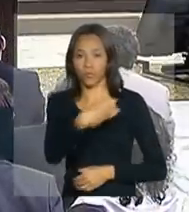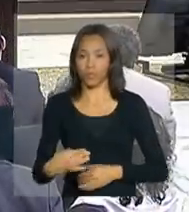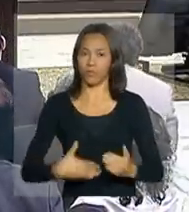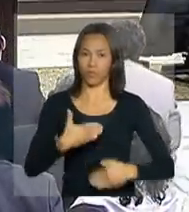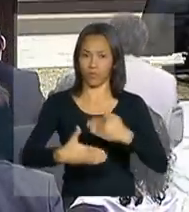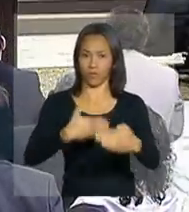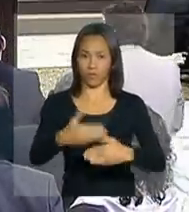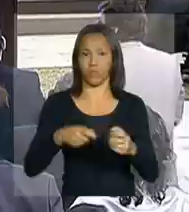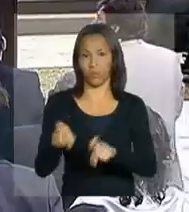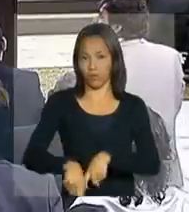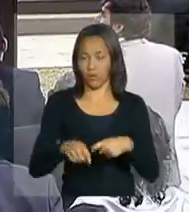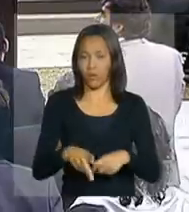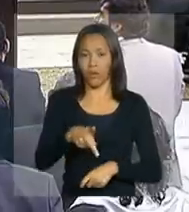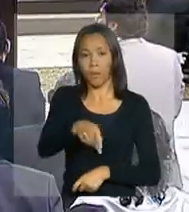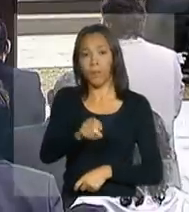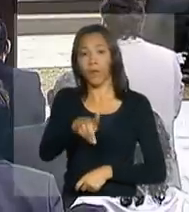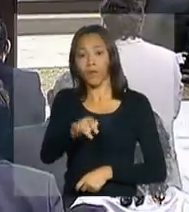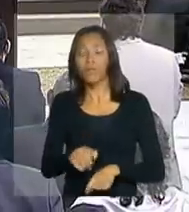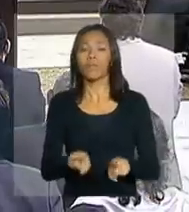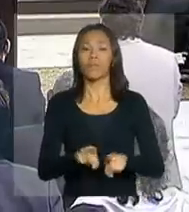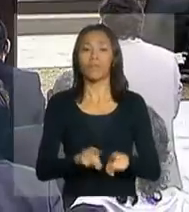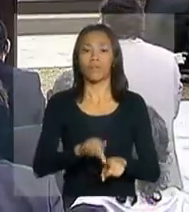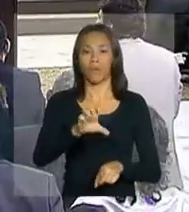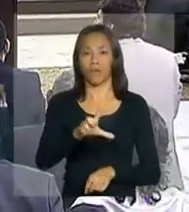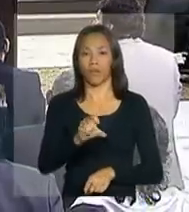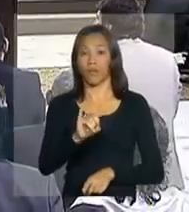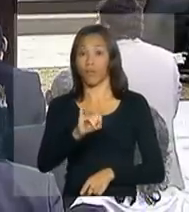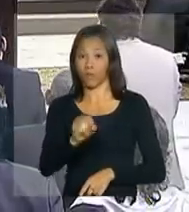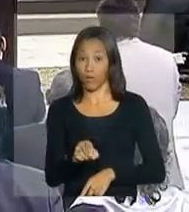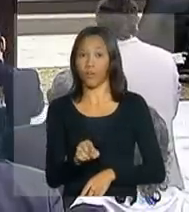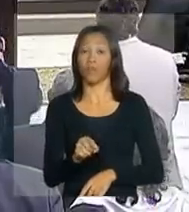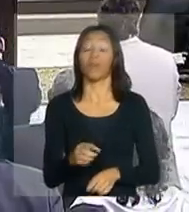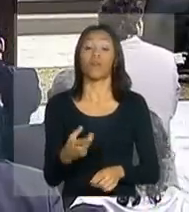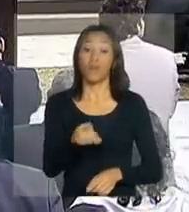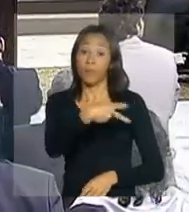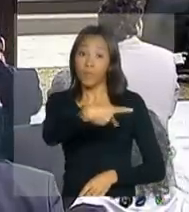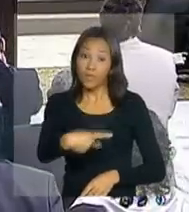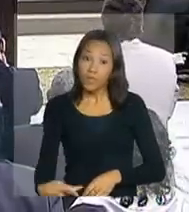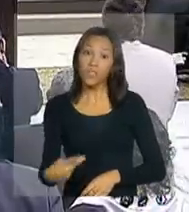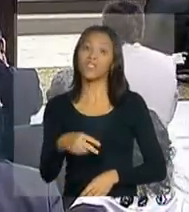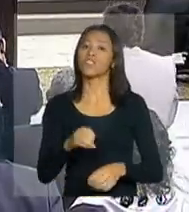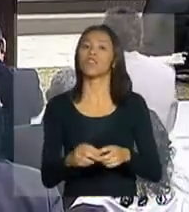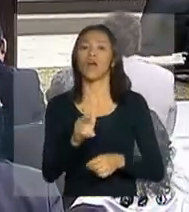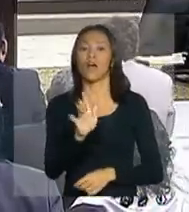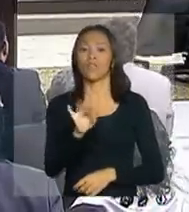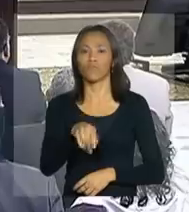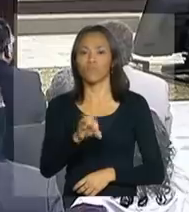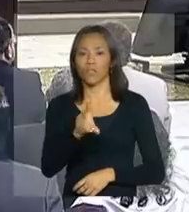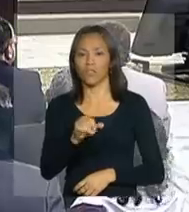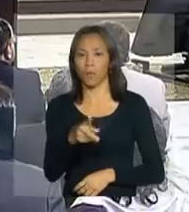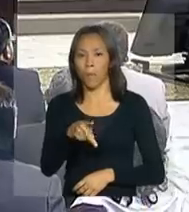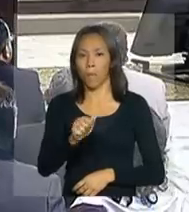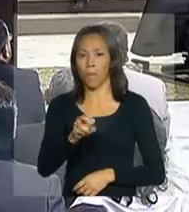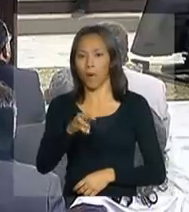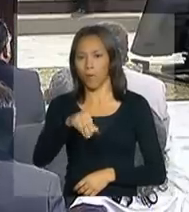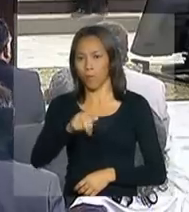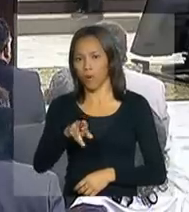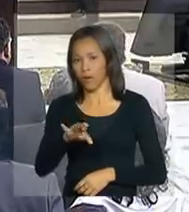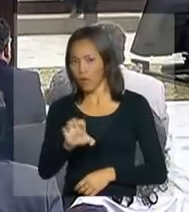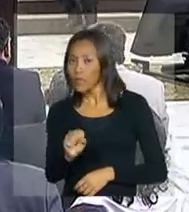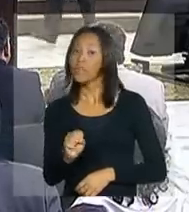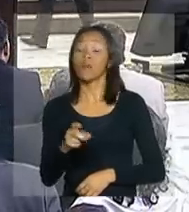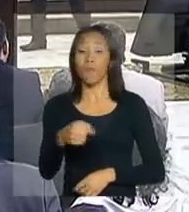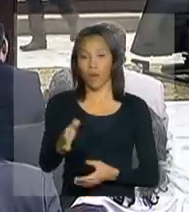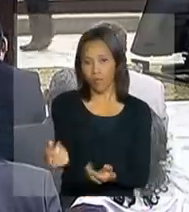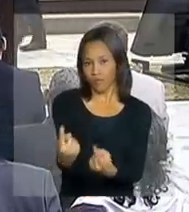Pepe Vargas e o Senor Elo Ferreira de arújo presidente da Fundação Cultural Palmares a procederem à